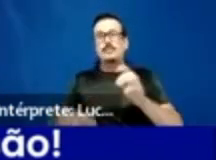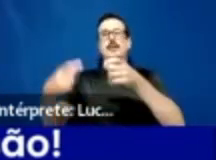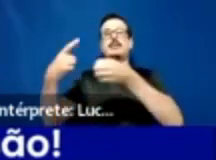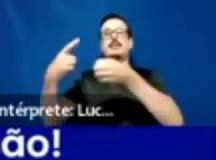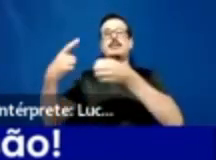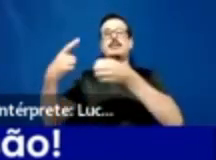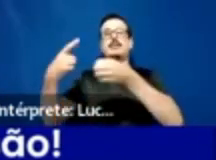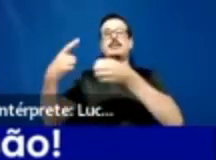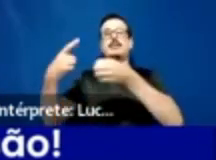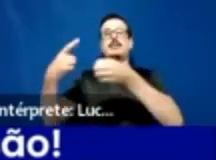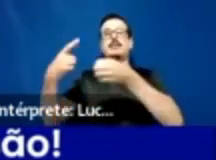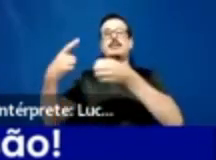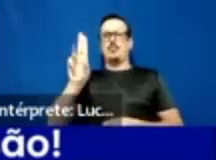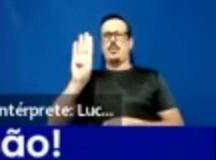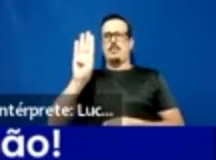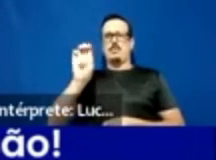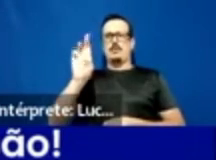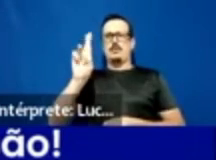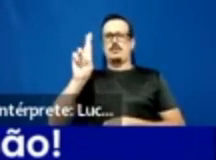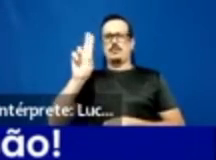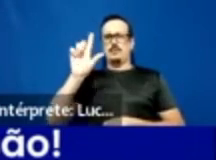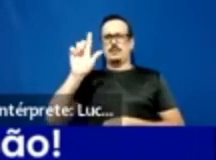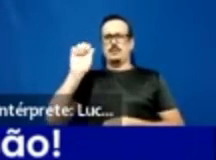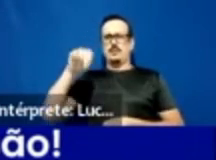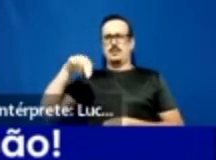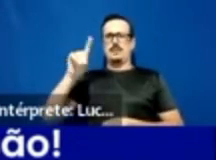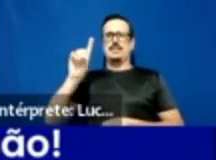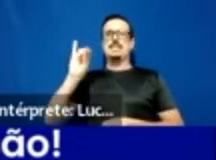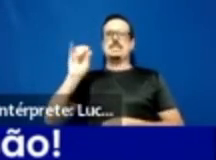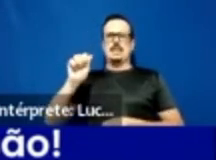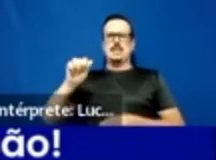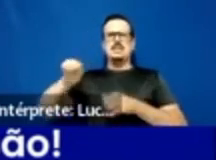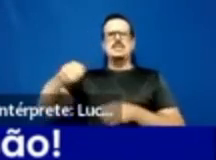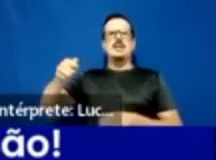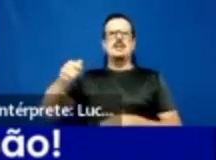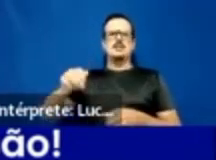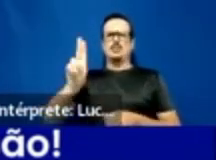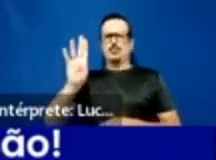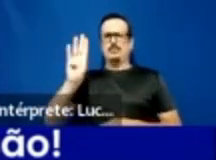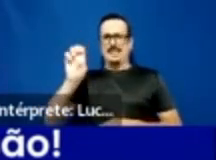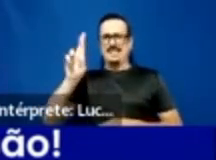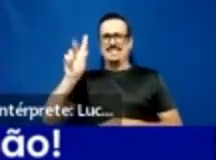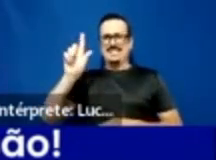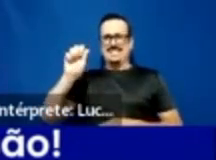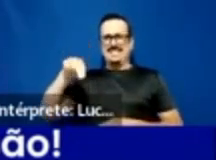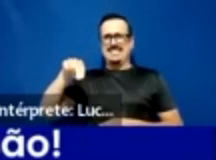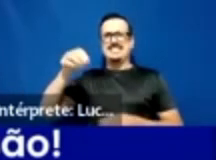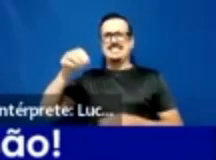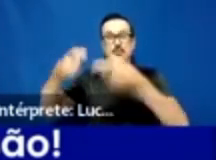a questão da sede própria, porque não se trata de uma sala comercial alugada, é sede